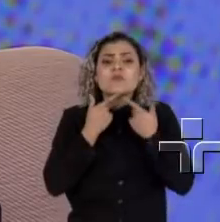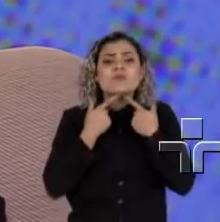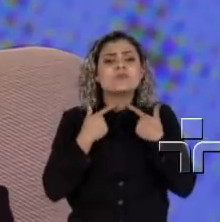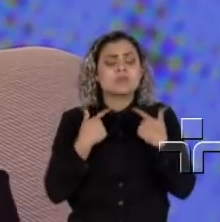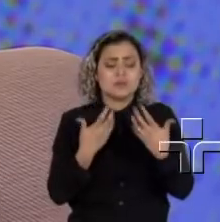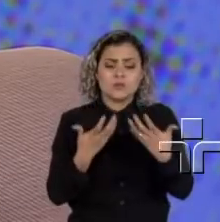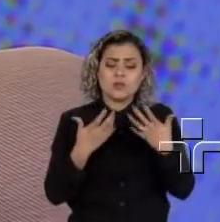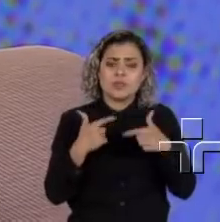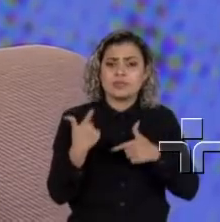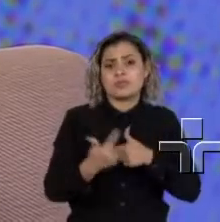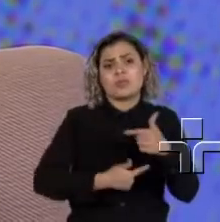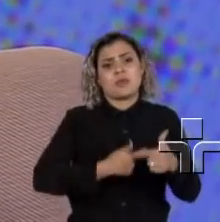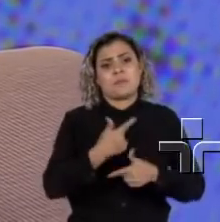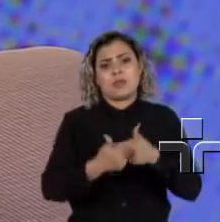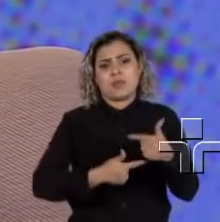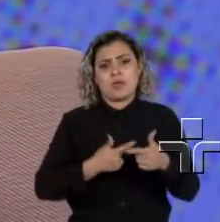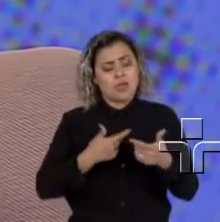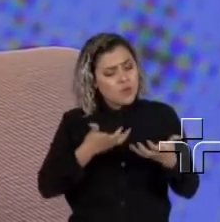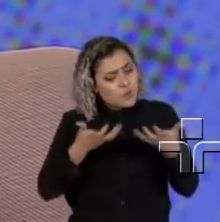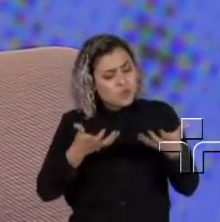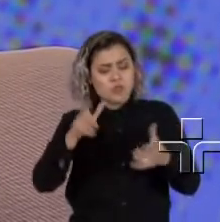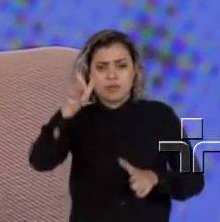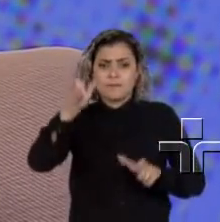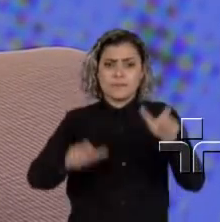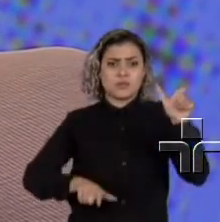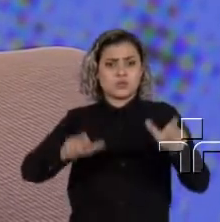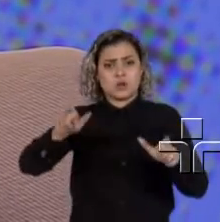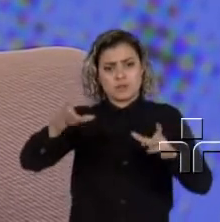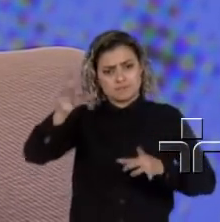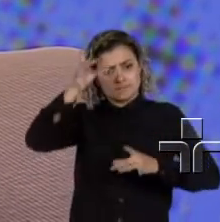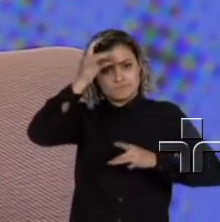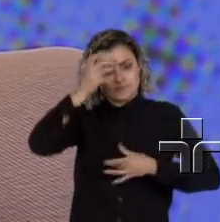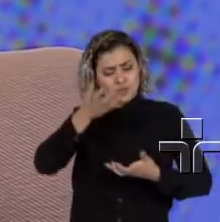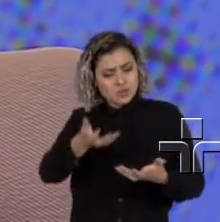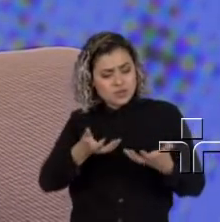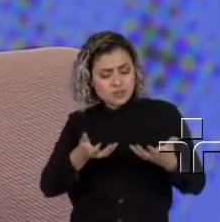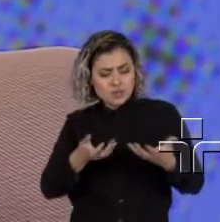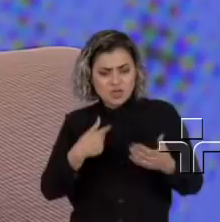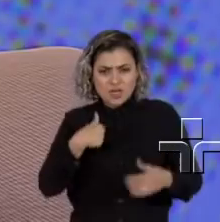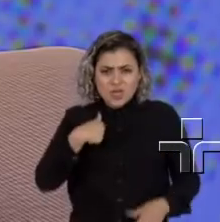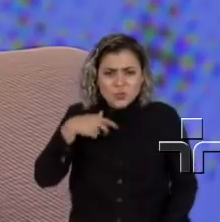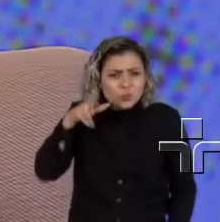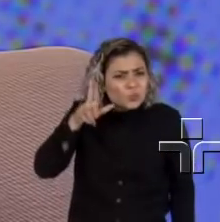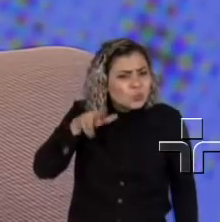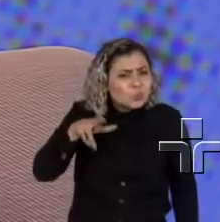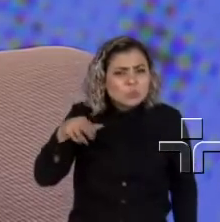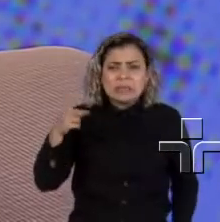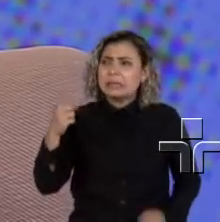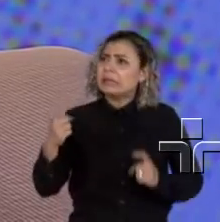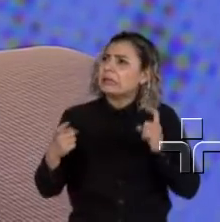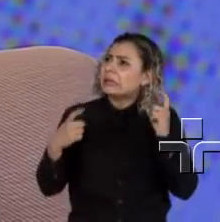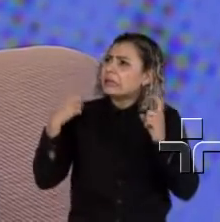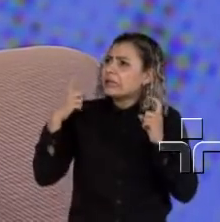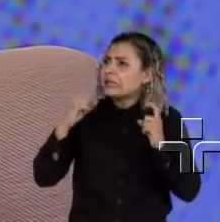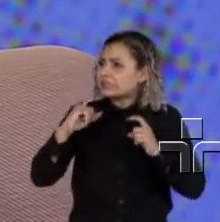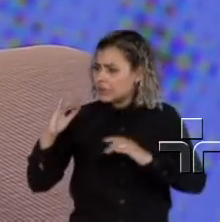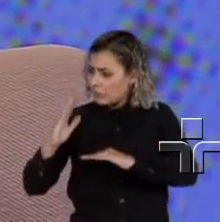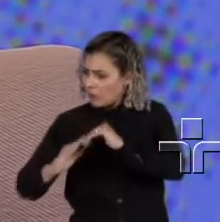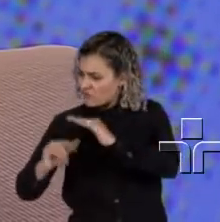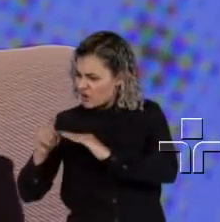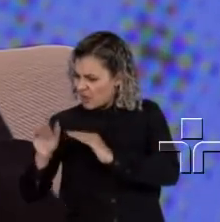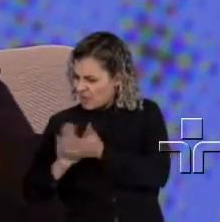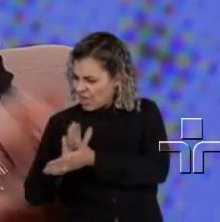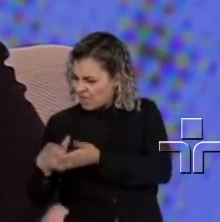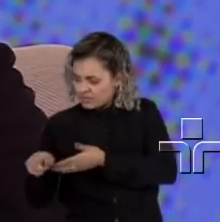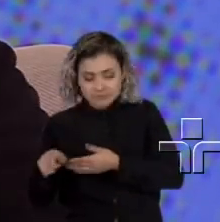trabalhar. Eu queria trabalhar, eu queria fazer personagem. Eu nunca me preocupei com se é profissional, se não é